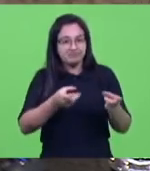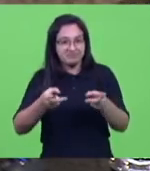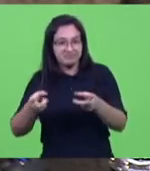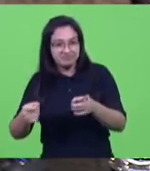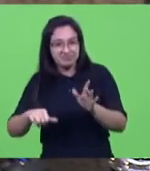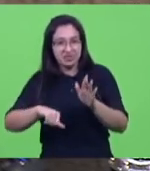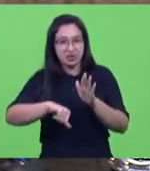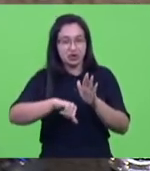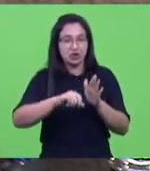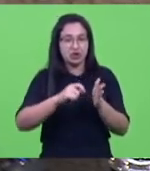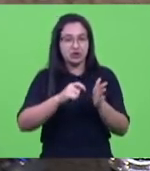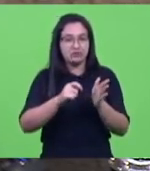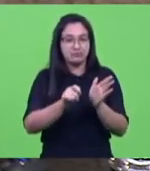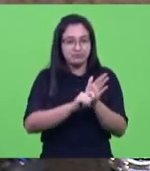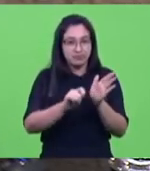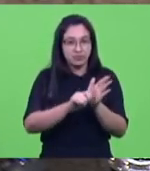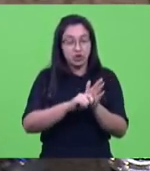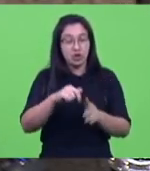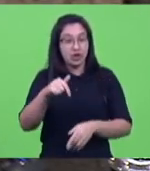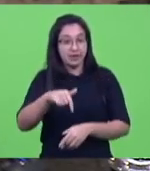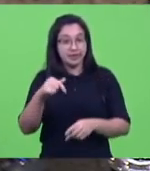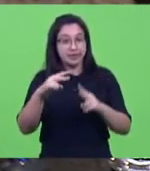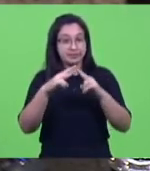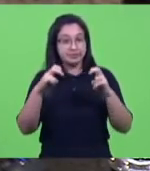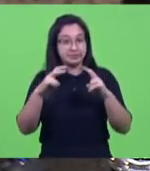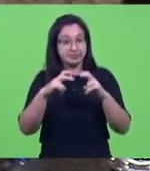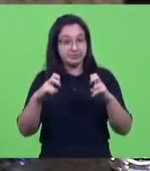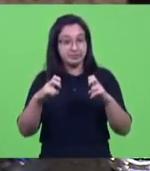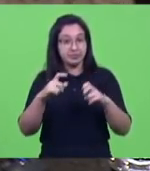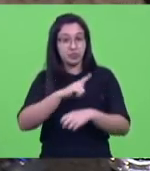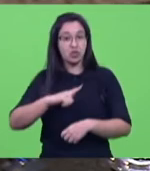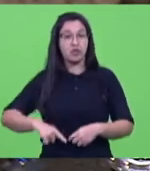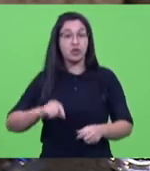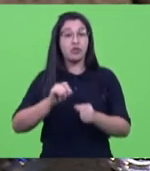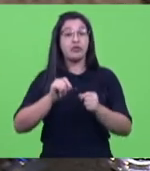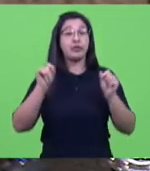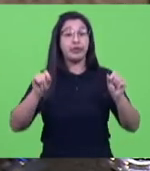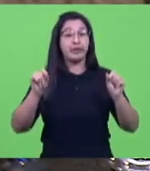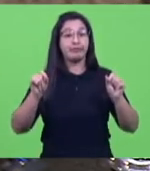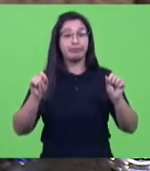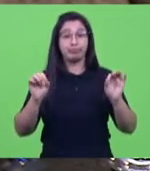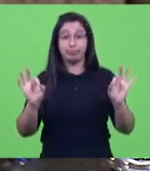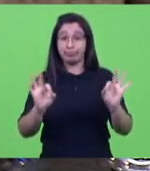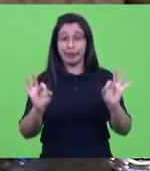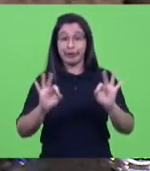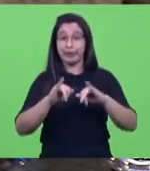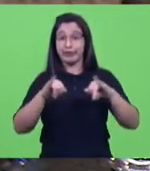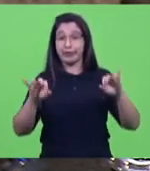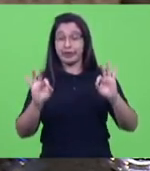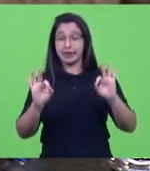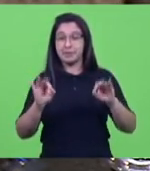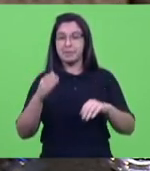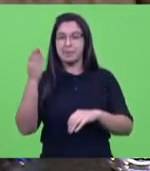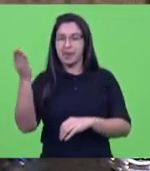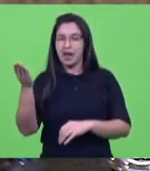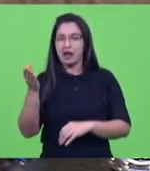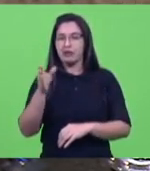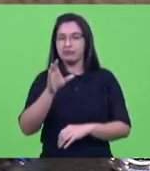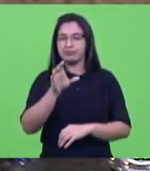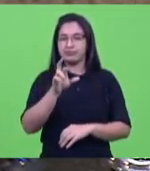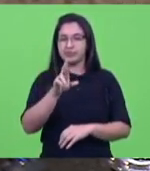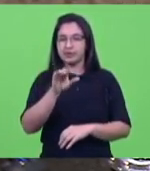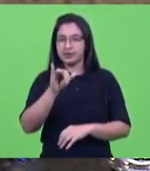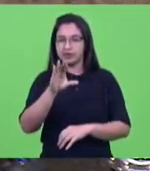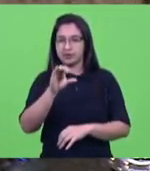aqui em Florianópolis. E o que o governador fez? Não se manifestou. Lá em Criciúma, nós temos o soldado